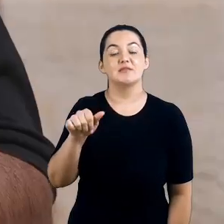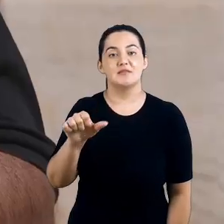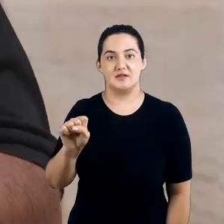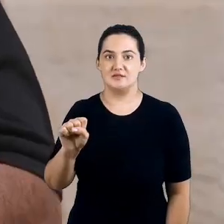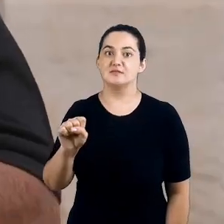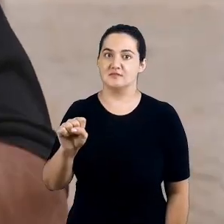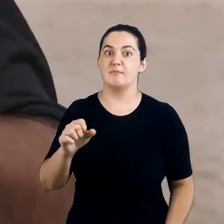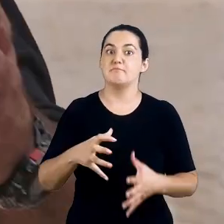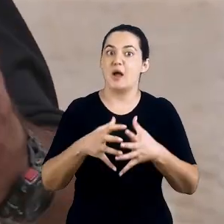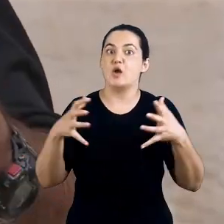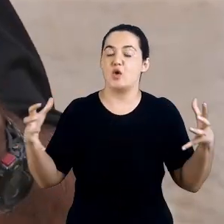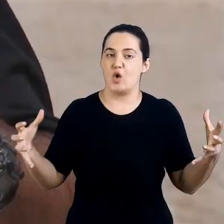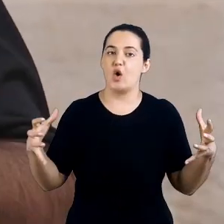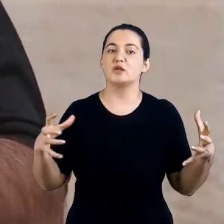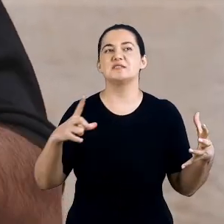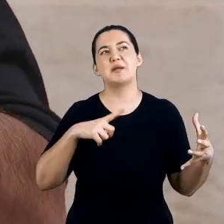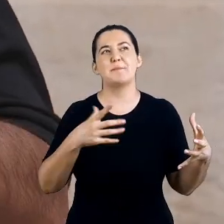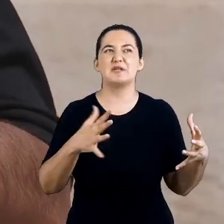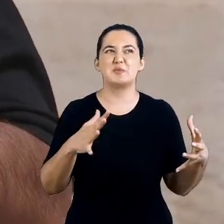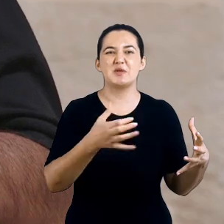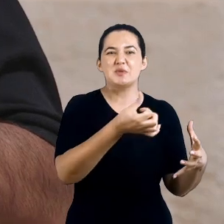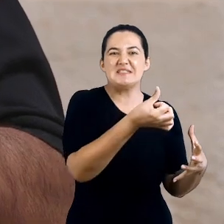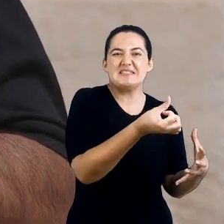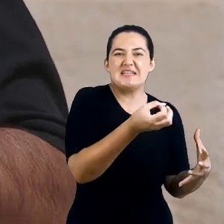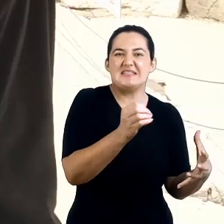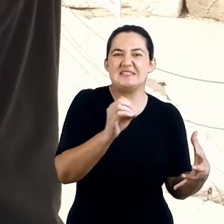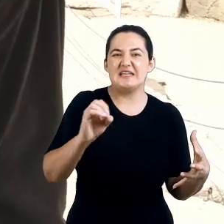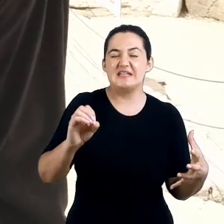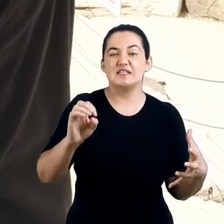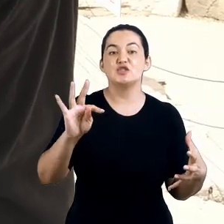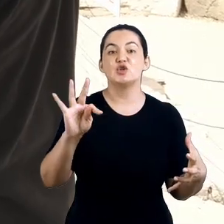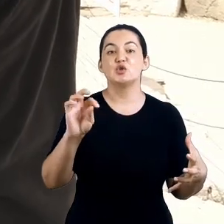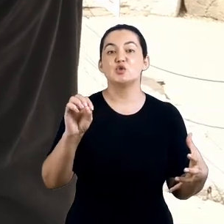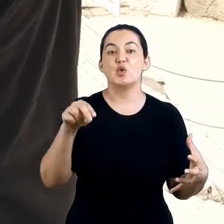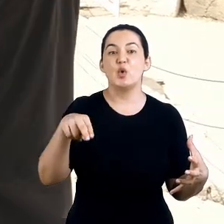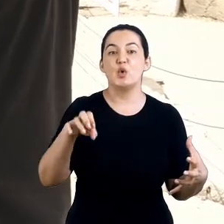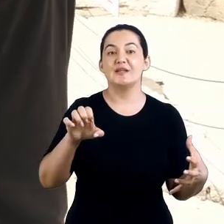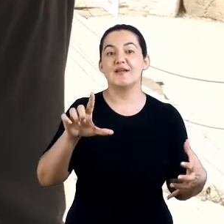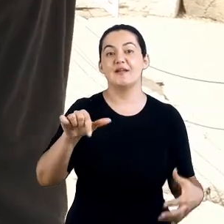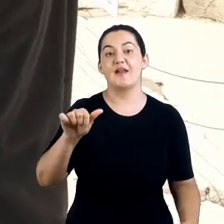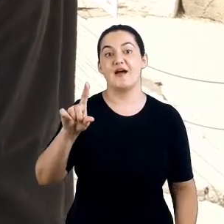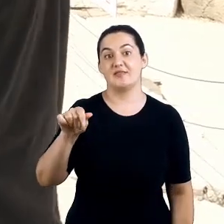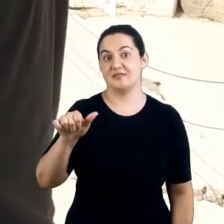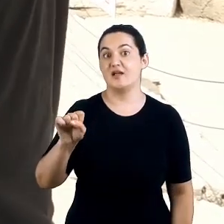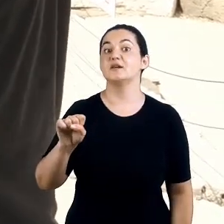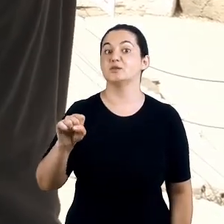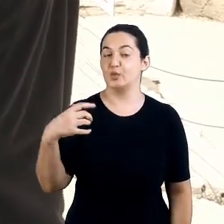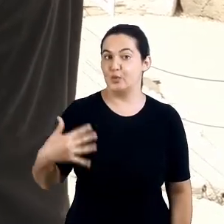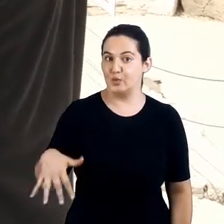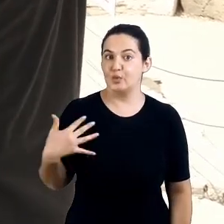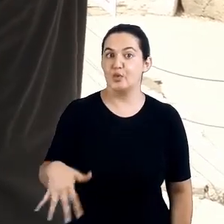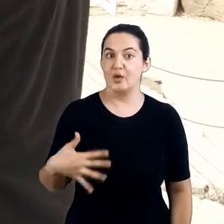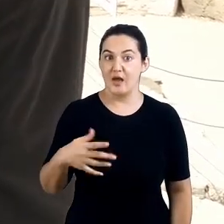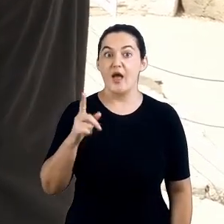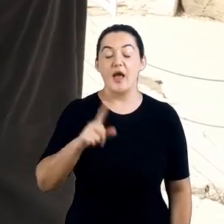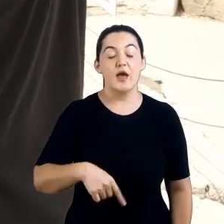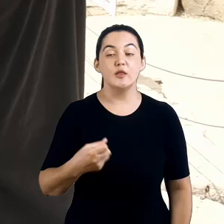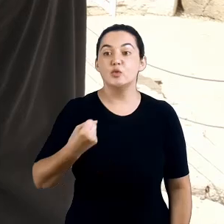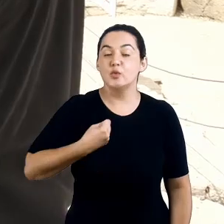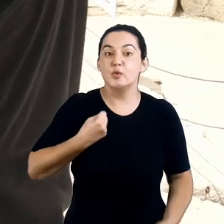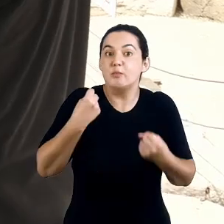toneladas. E as maiores dizem que possuem cerca de 600 toneladas, talvez 500. Estes são os